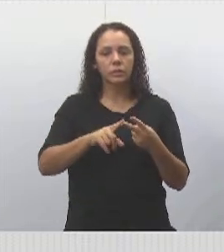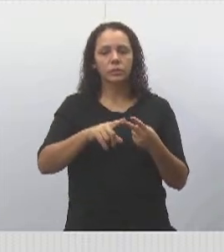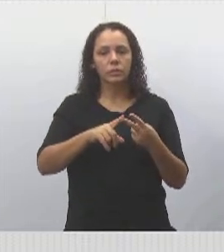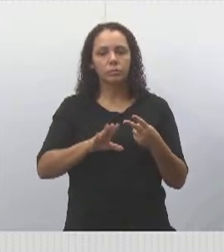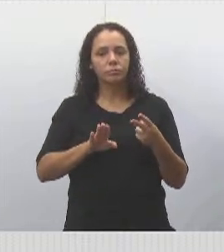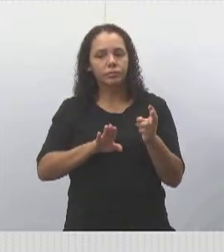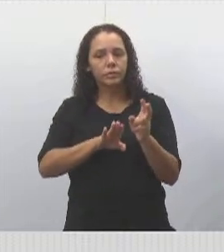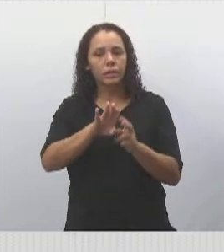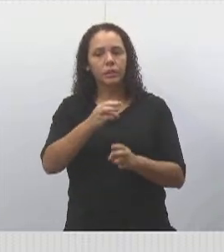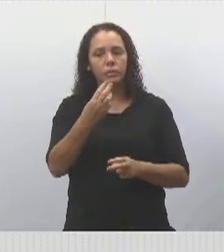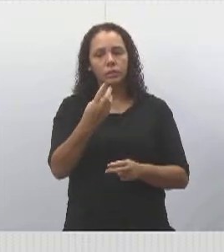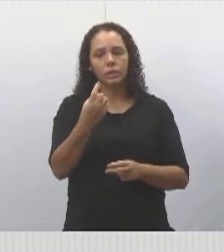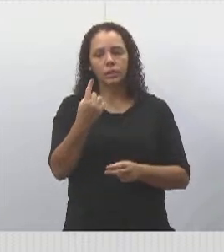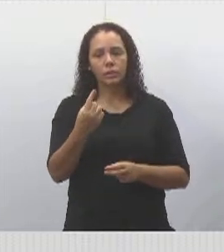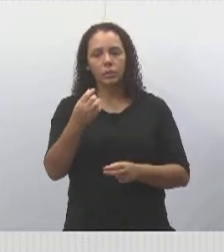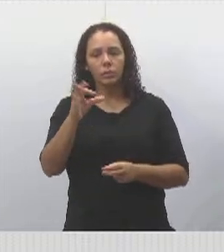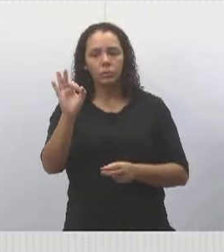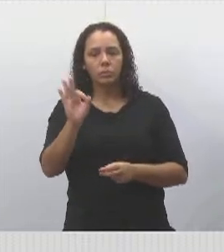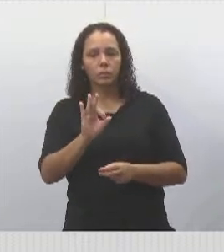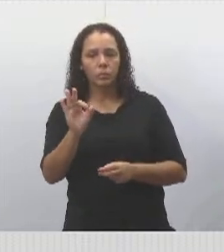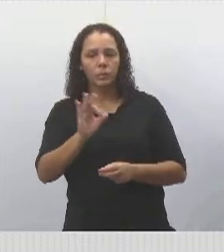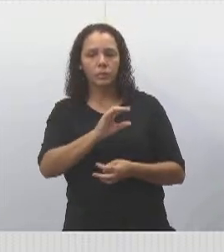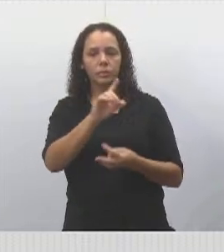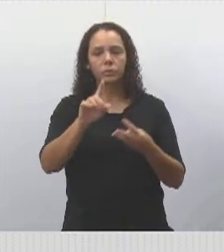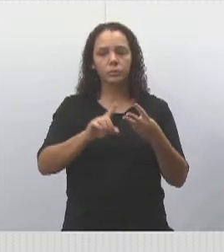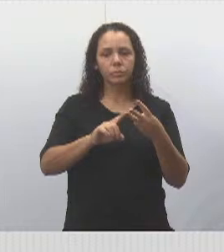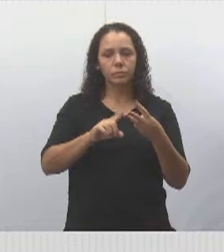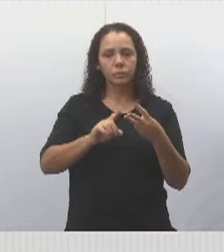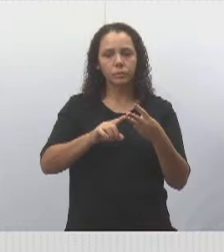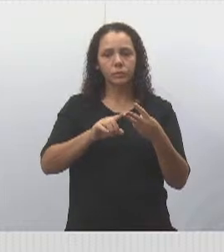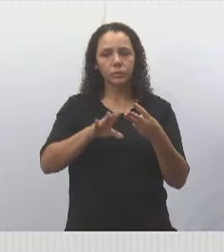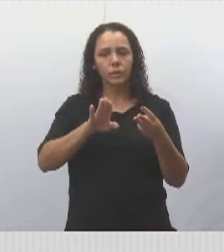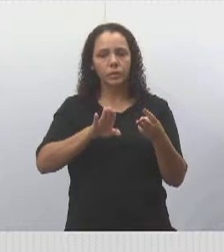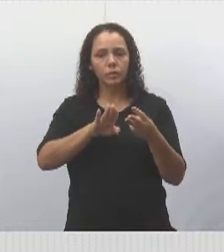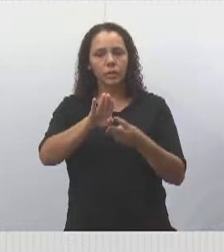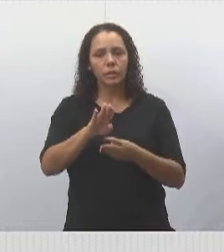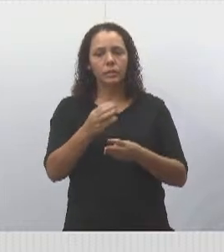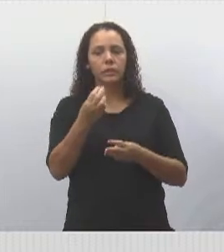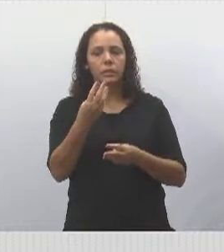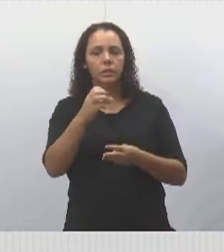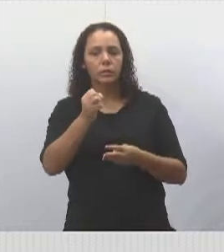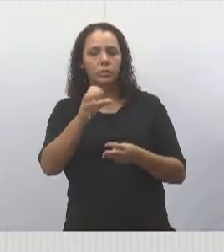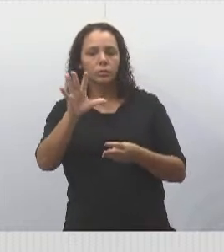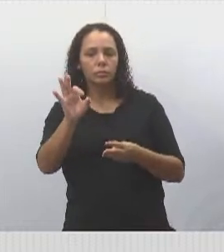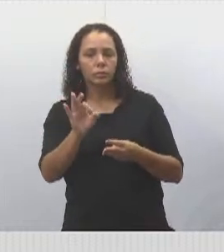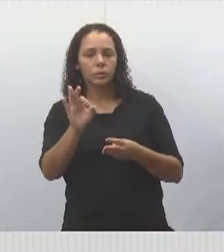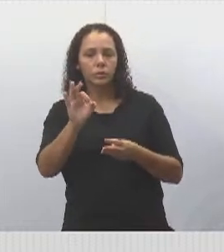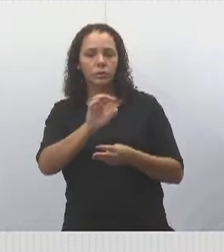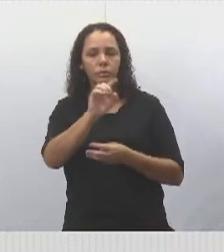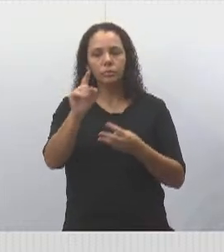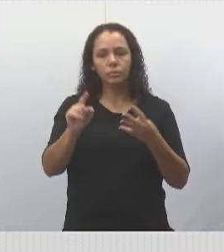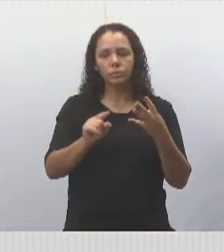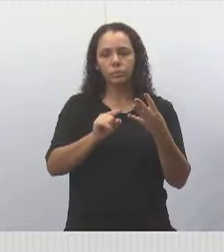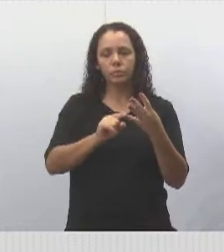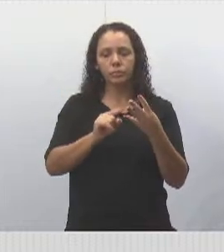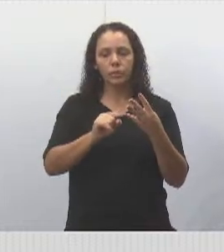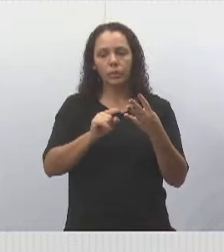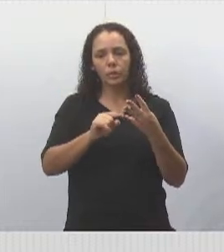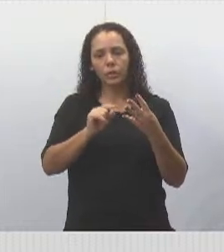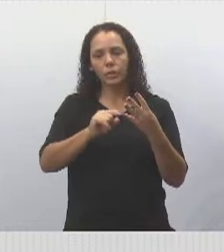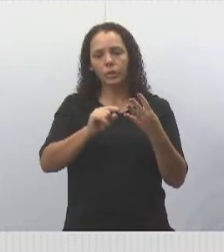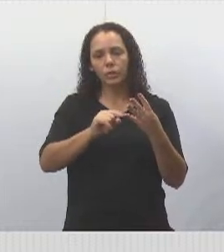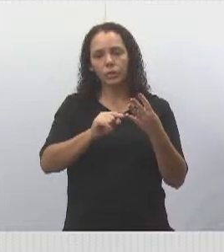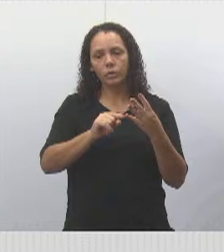acréscimo de 41%, chegando em 4 milhões. O gabinete do prefeito um acréscimo de 38%, chegando em 2 milhões e